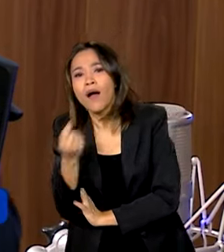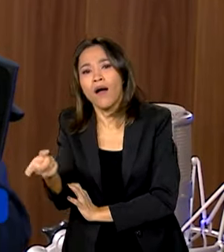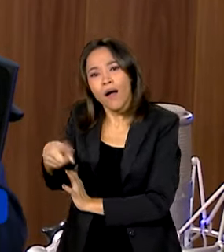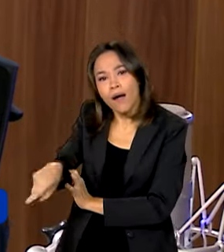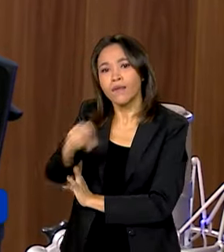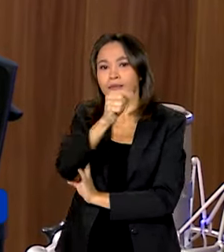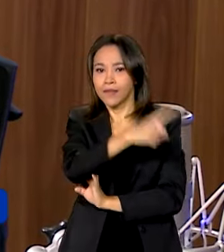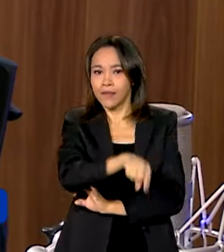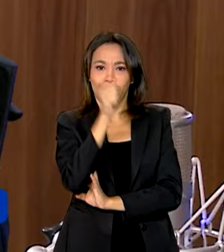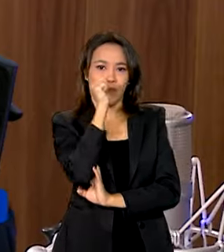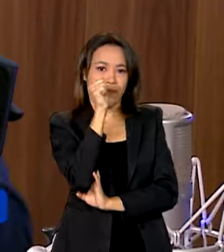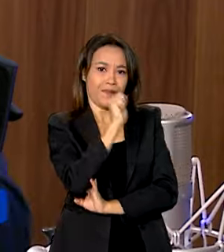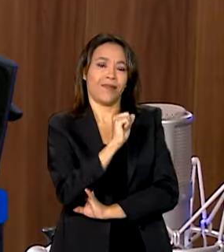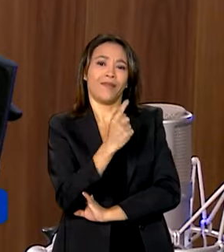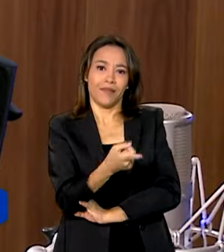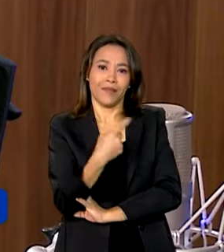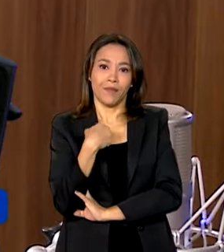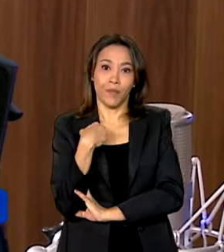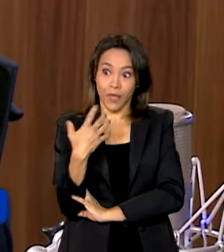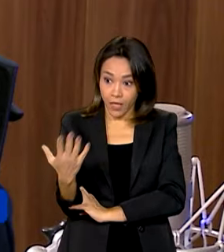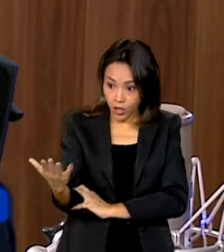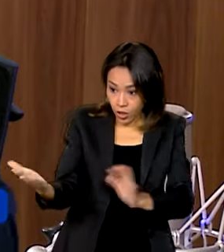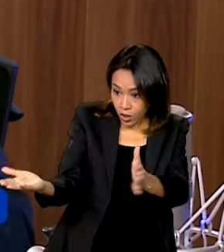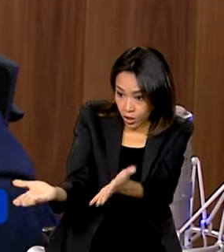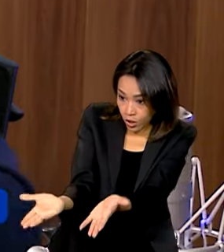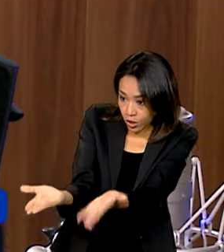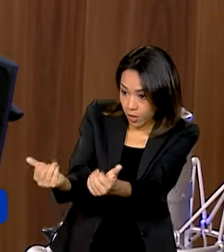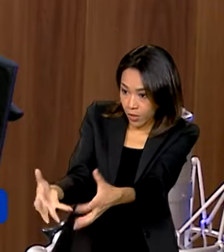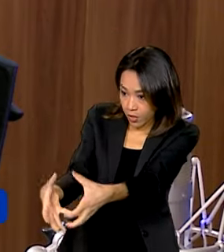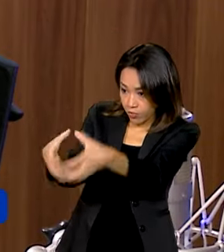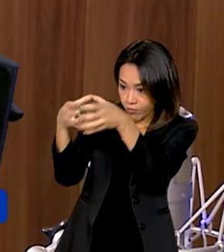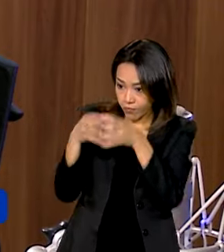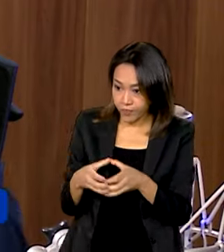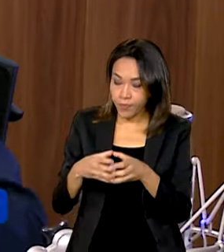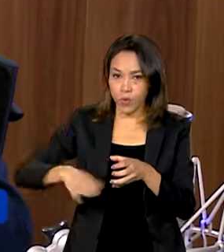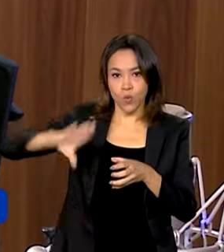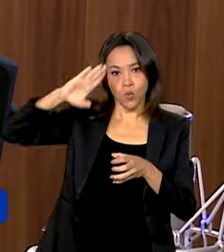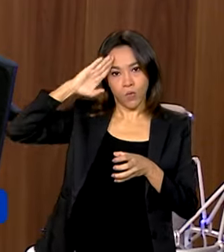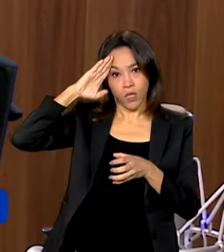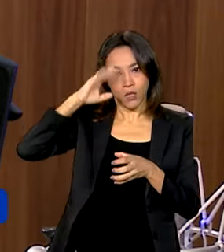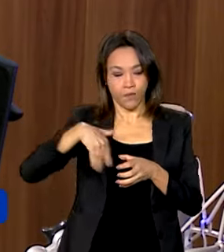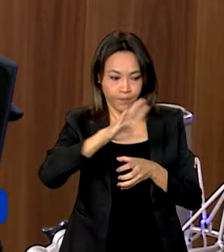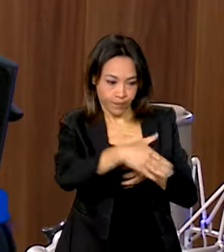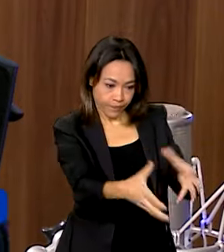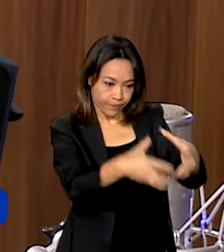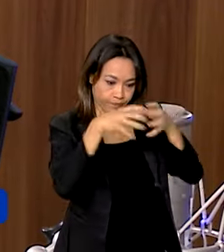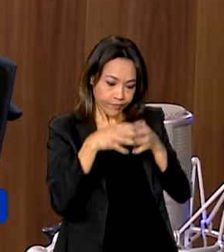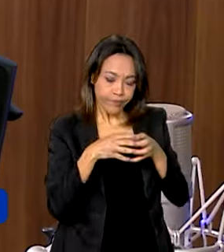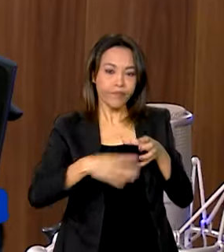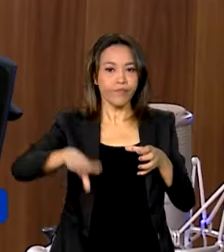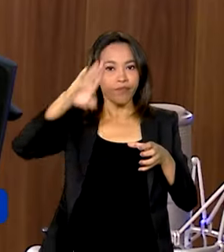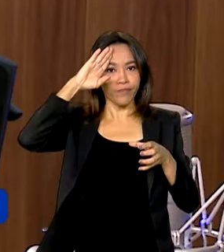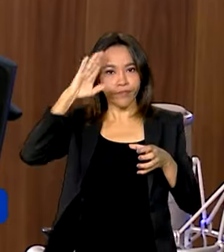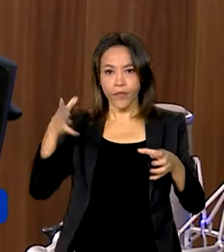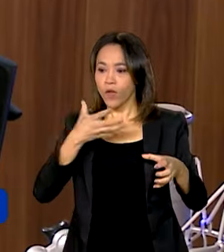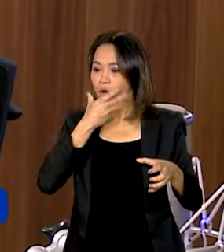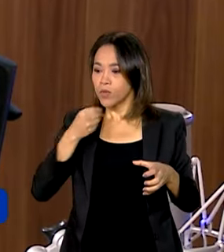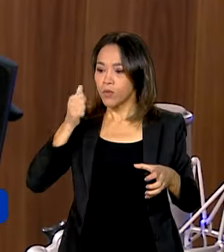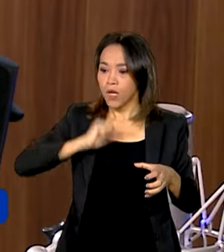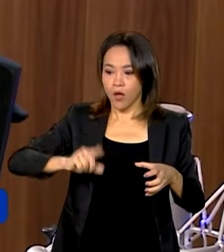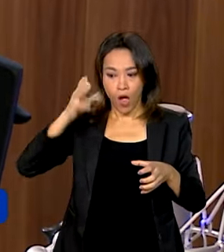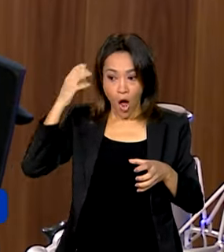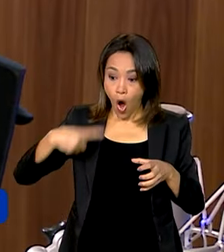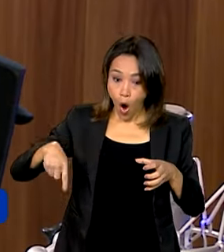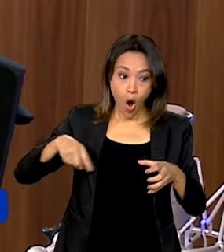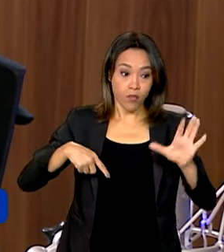quando a gente fala em fala em empregar é disponibilizar né colocar a serviço daquelas